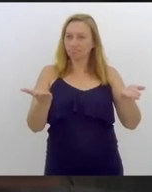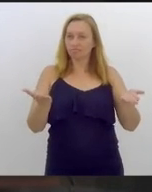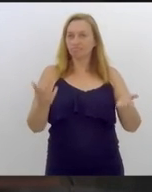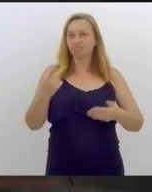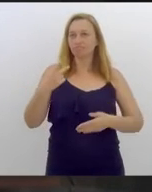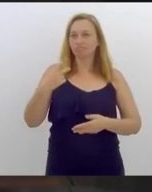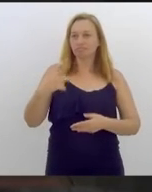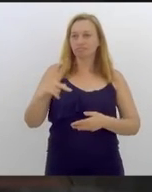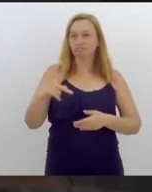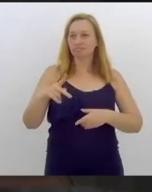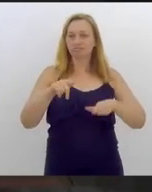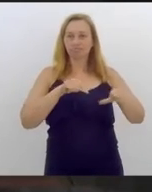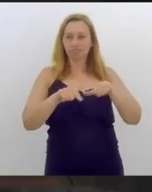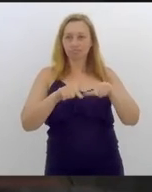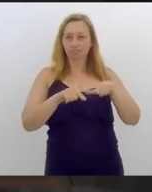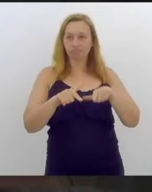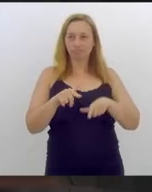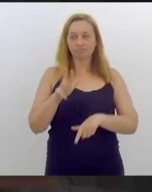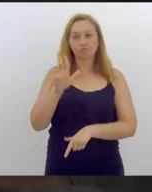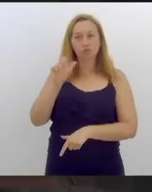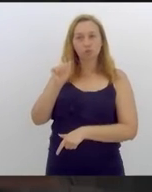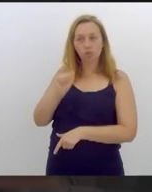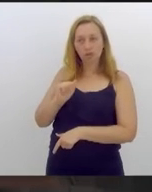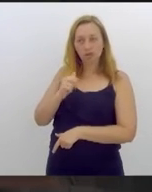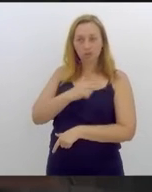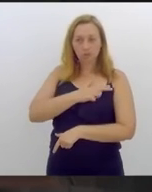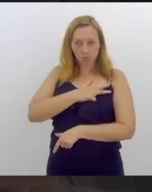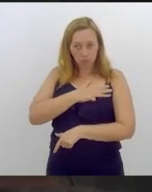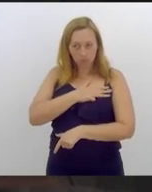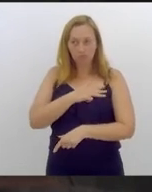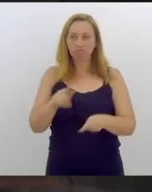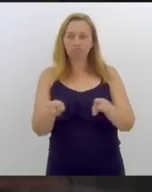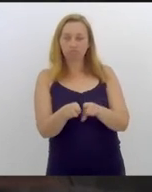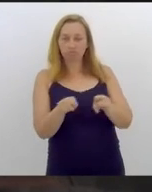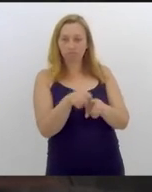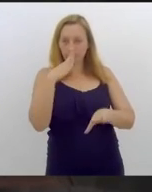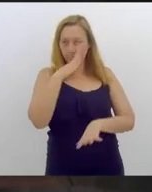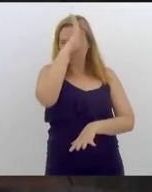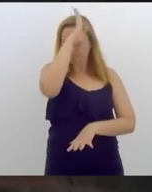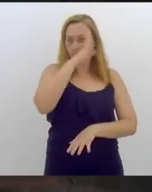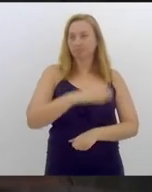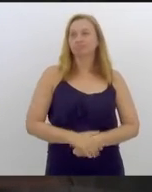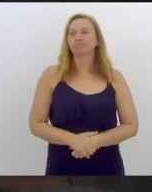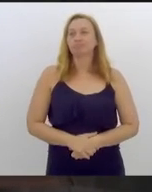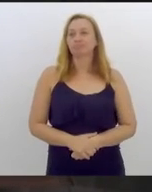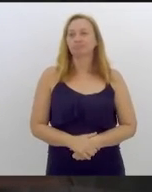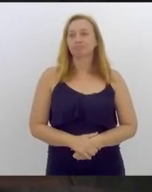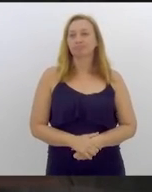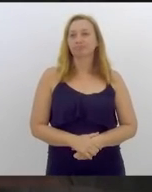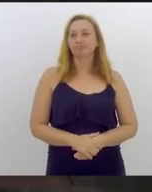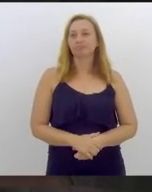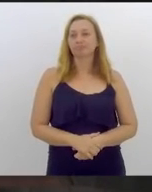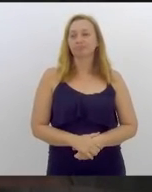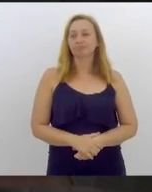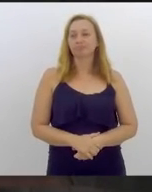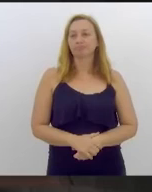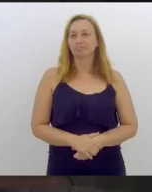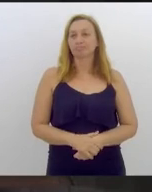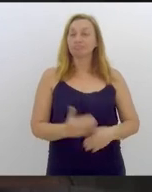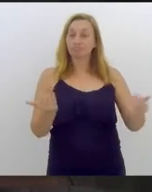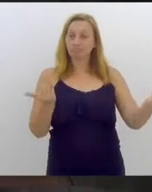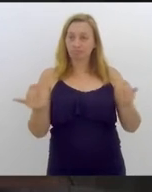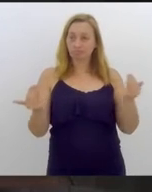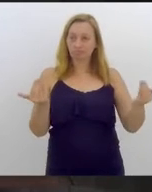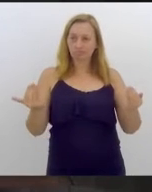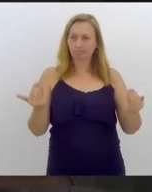governos dos governos Lula e do governo bolsonaro além disso a gente comparar